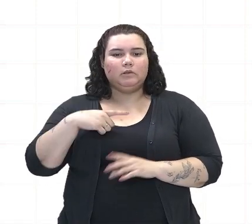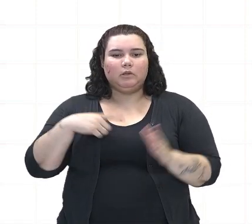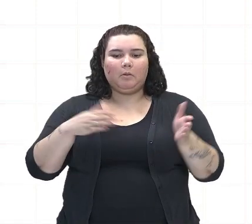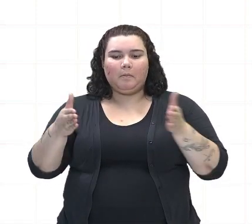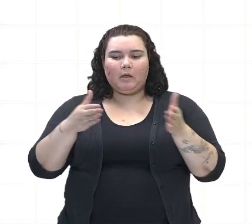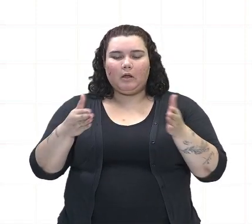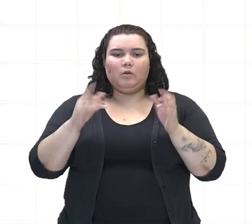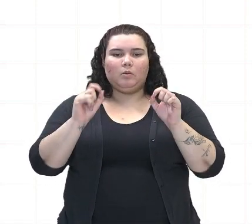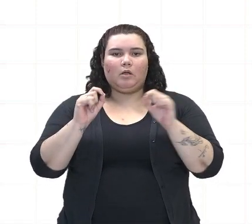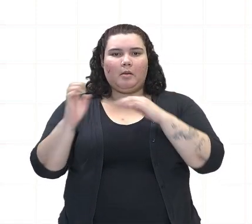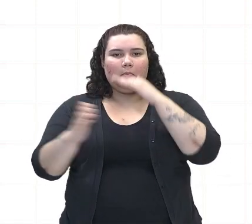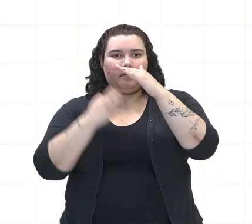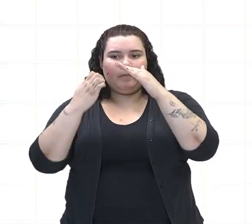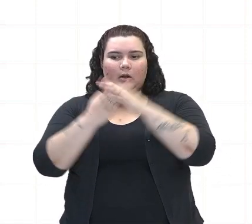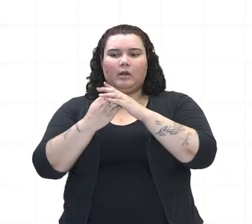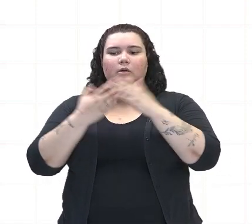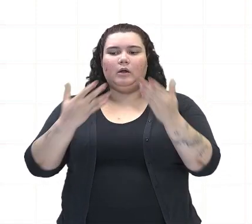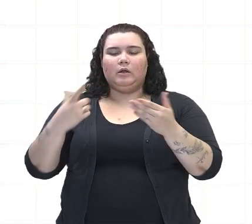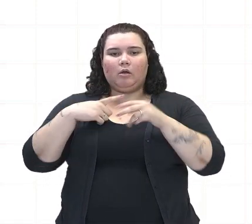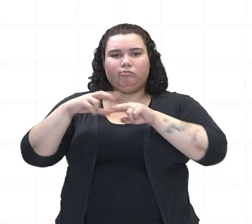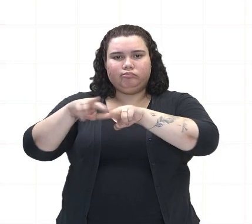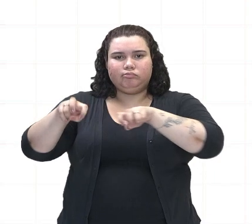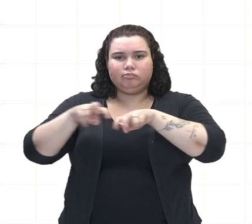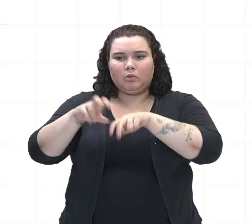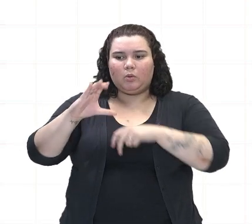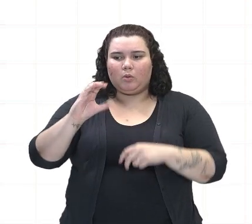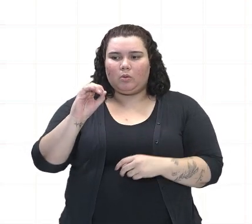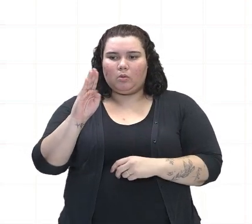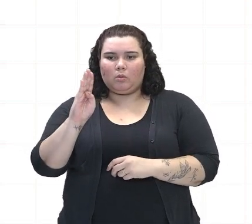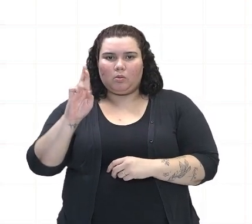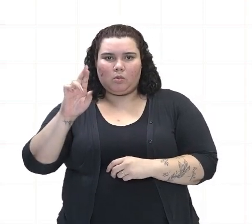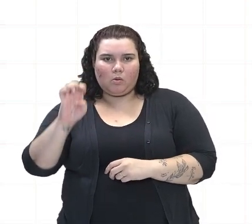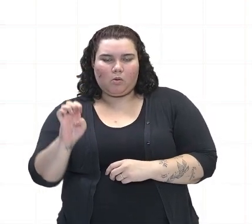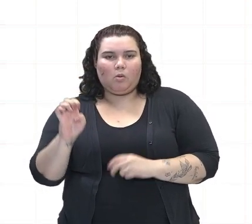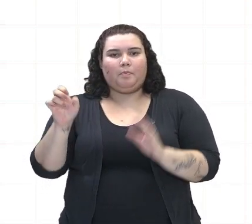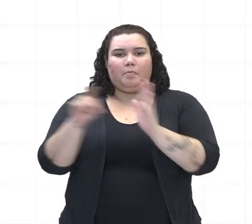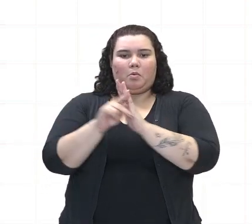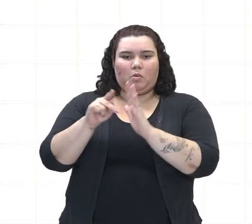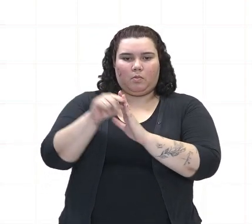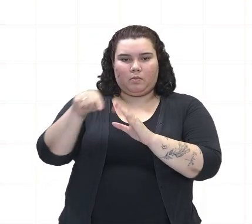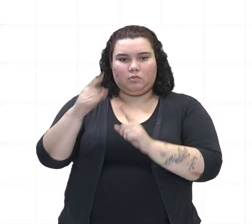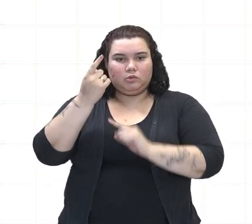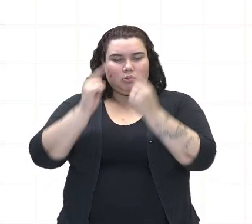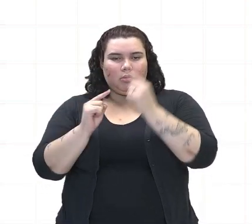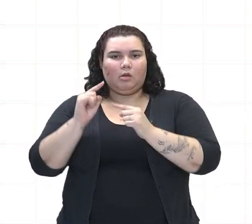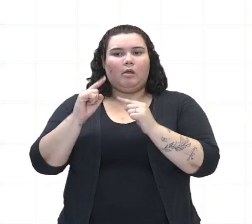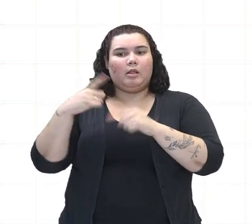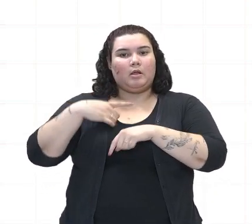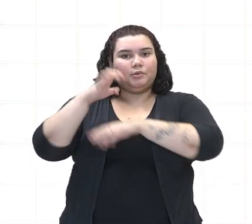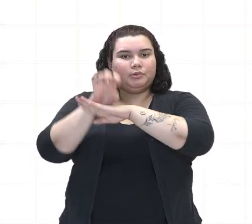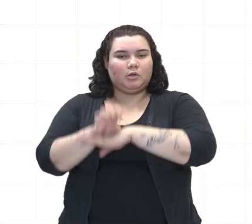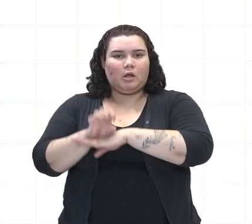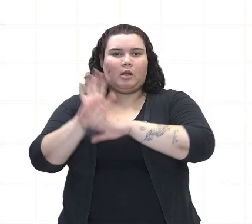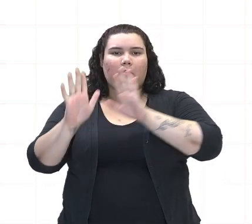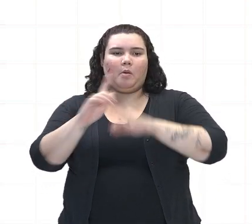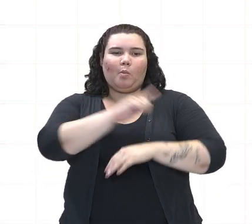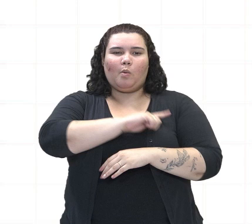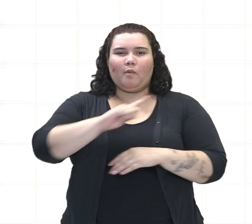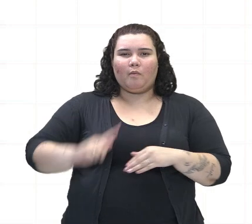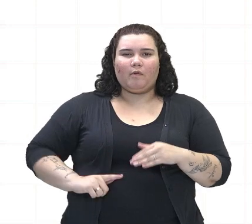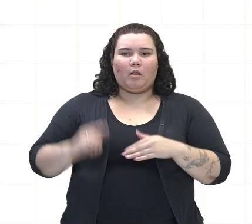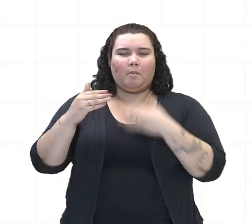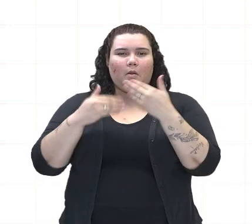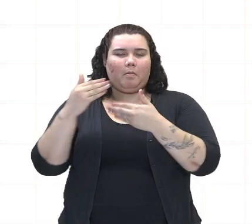mineravam o cobre, né, exploravam o cobre no Chile, era estatal, né? E aí depois passou o período de governo militar por lá.